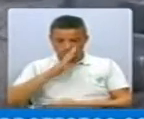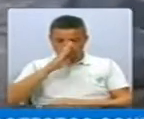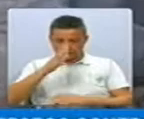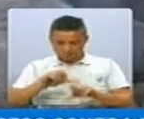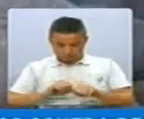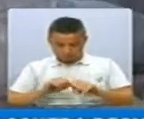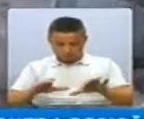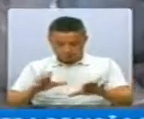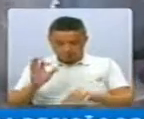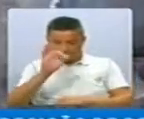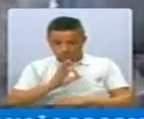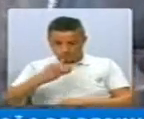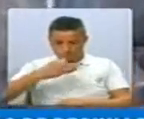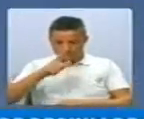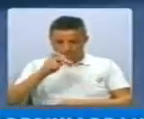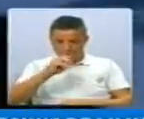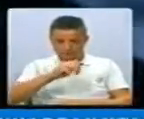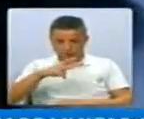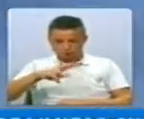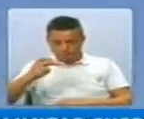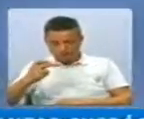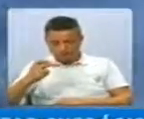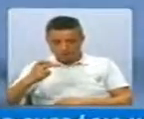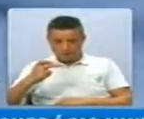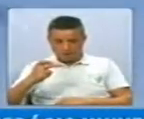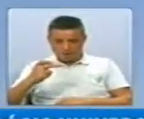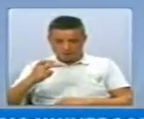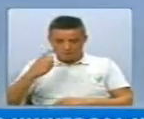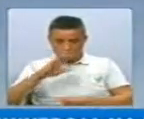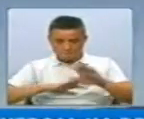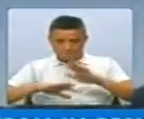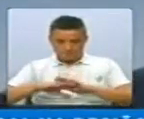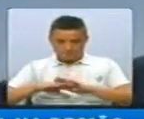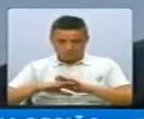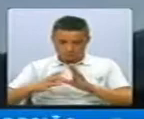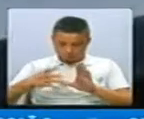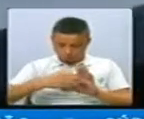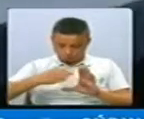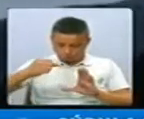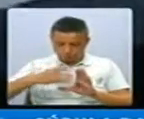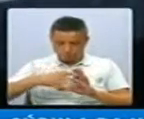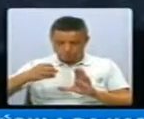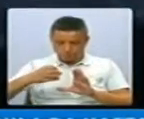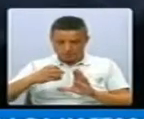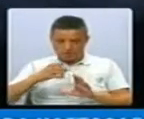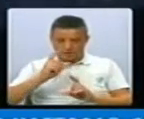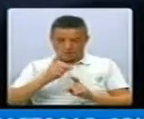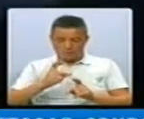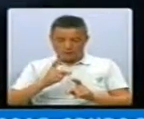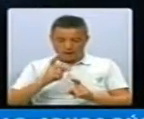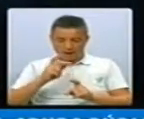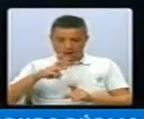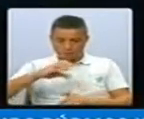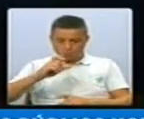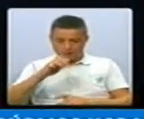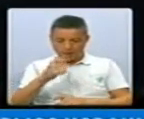dispersar essas bolhas de plasma pela atmosfera e faz isso através vai retirar os eletrões, precisamente dos átomos das moléculas que estão presentes